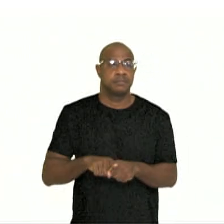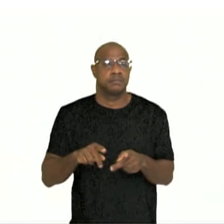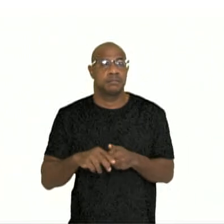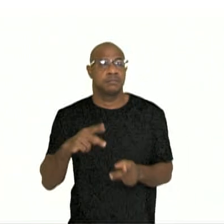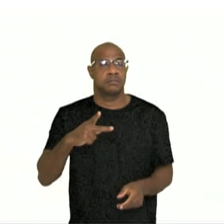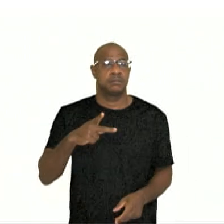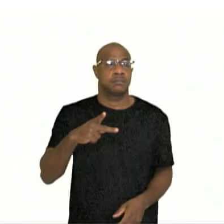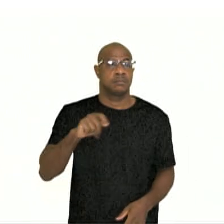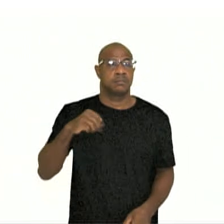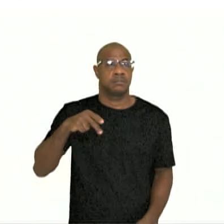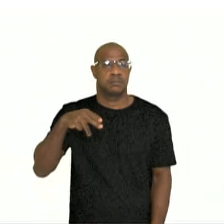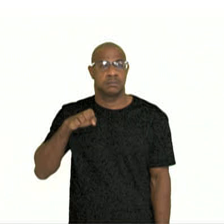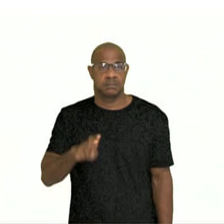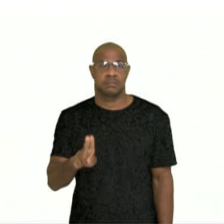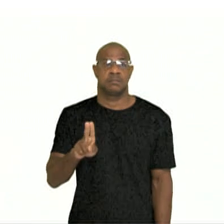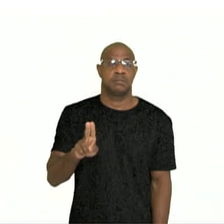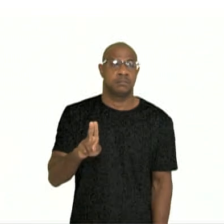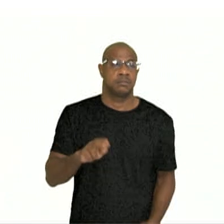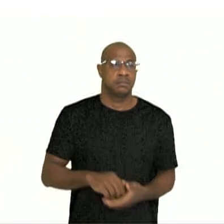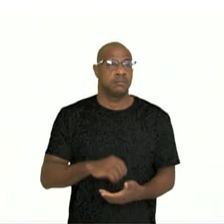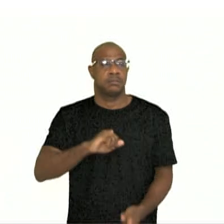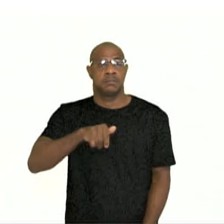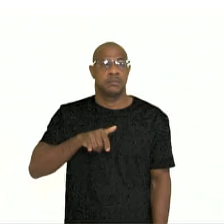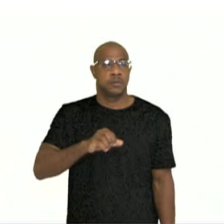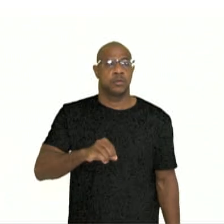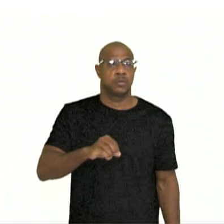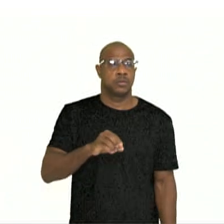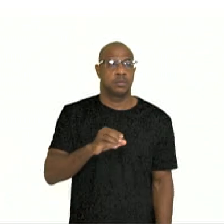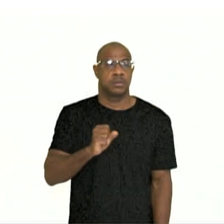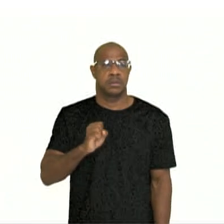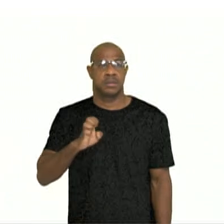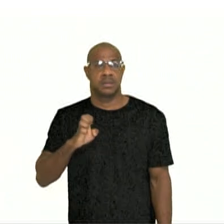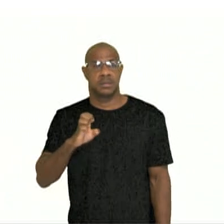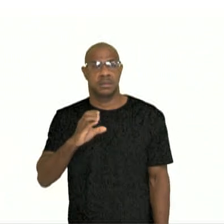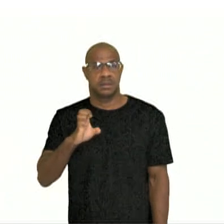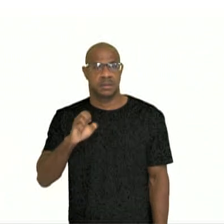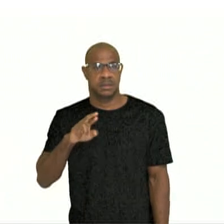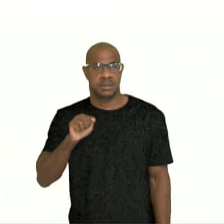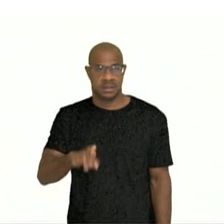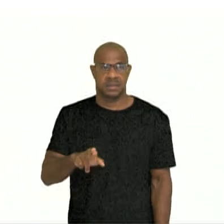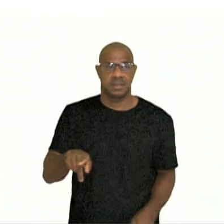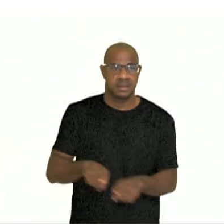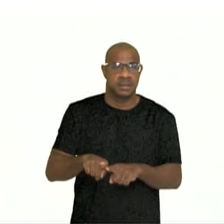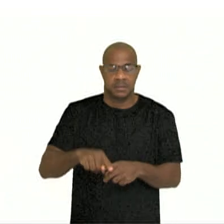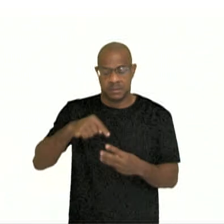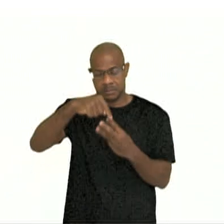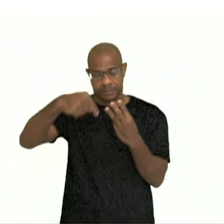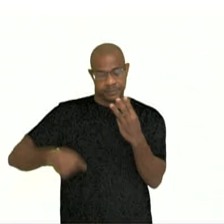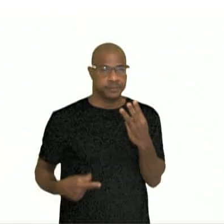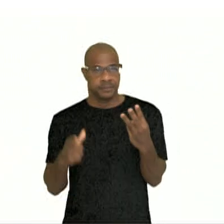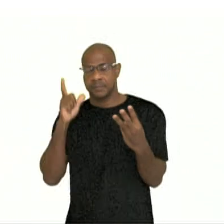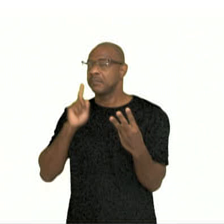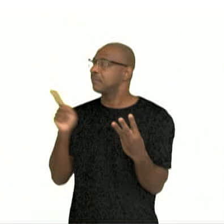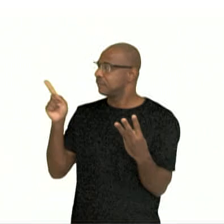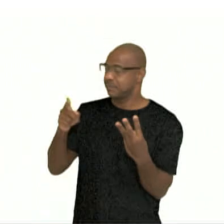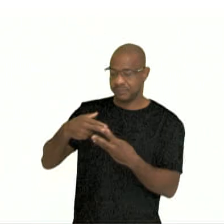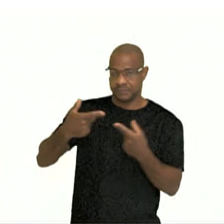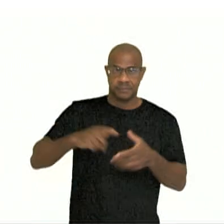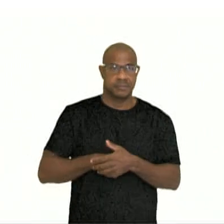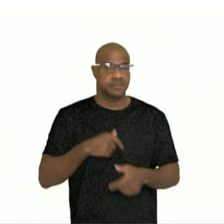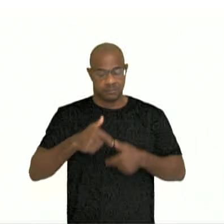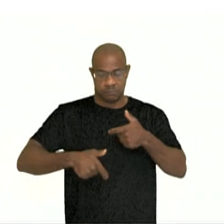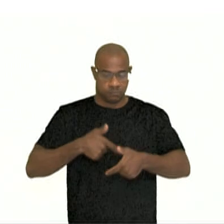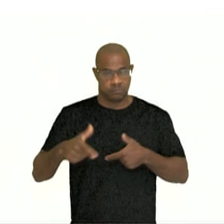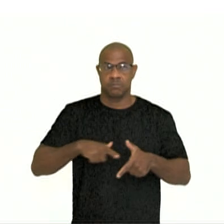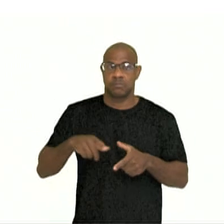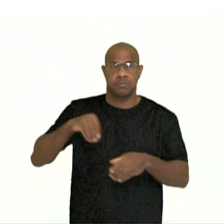destacar por suas vitórias no Oriente, e Júlio César, que era o sobrinho de Mário, vai ter papel determinante aqui nesse